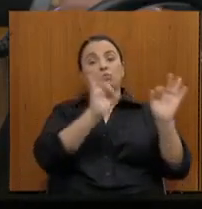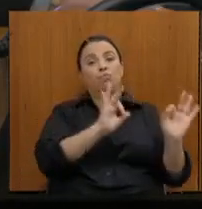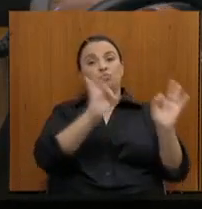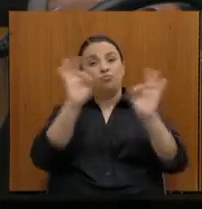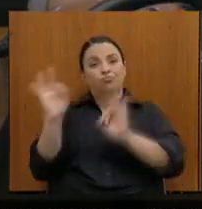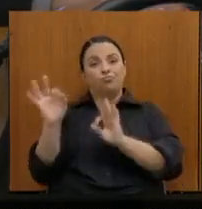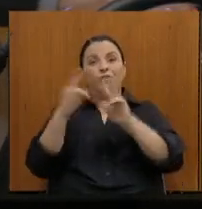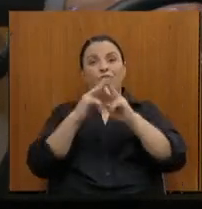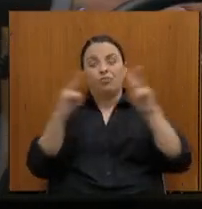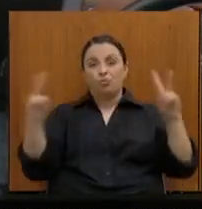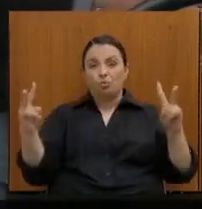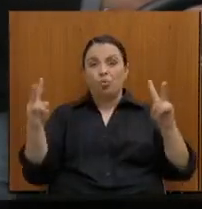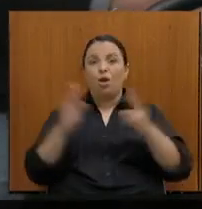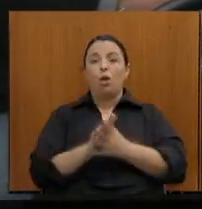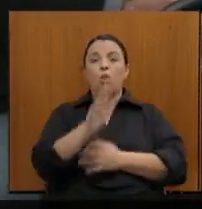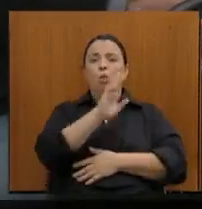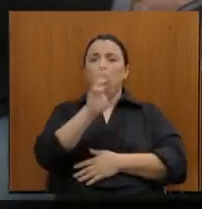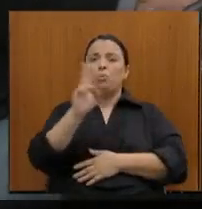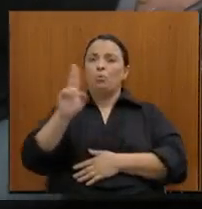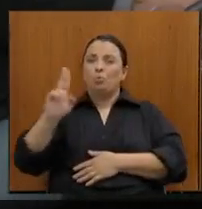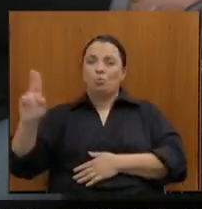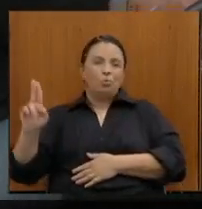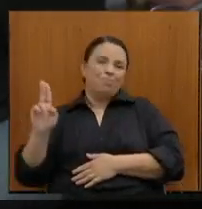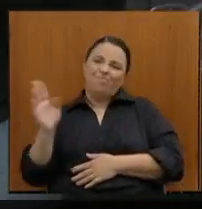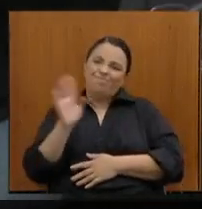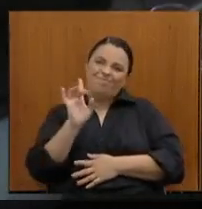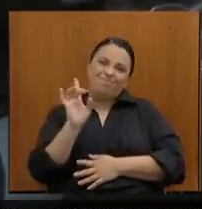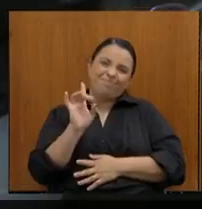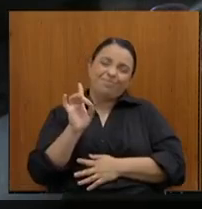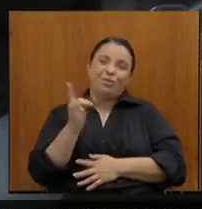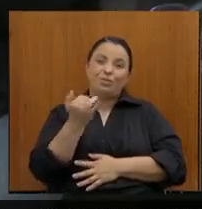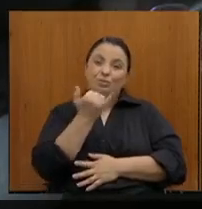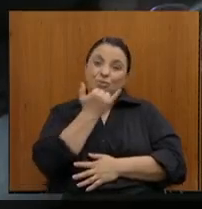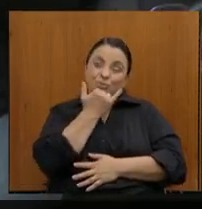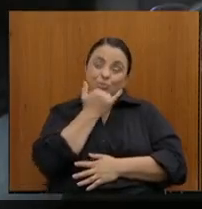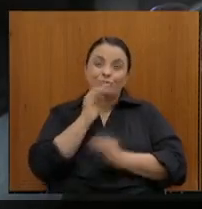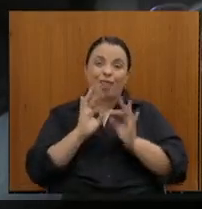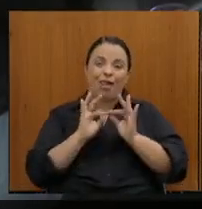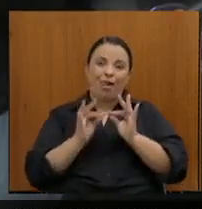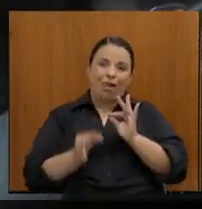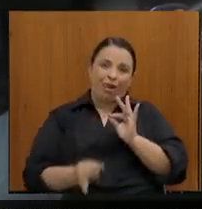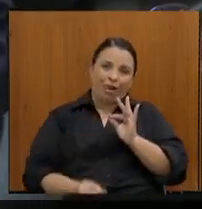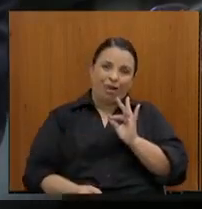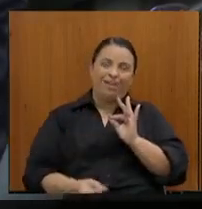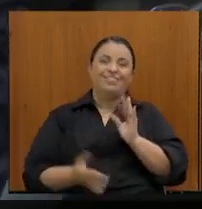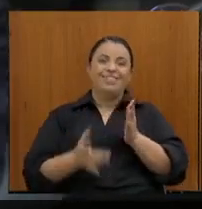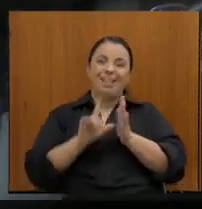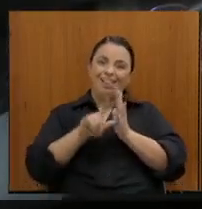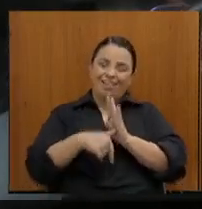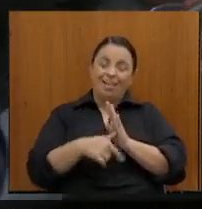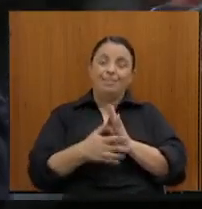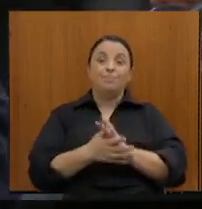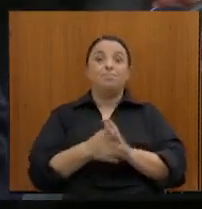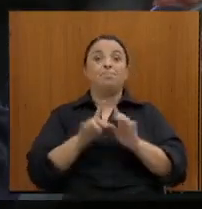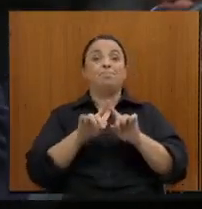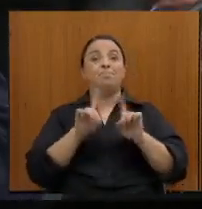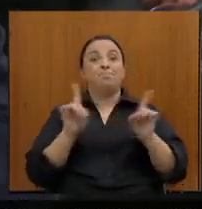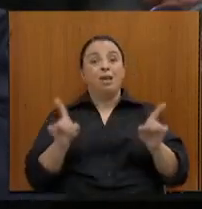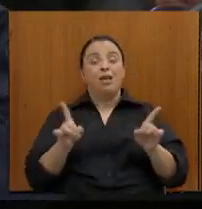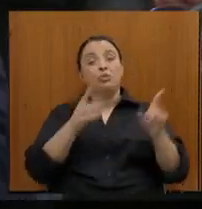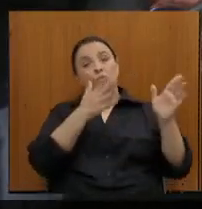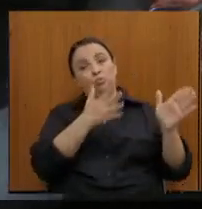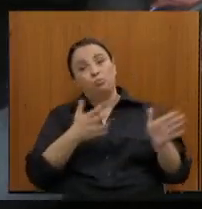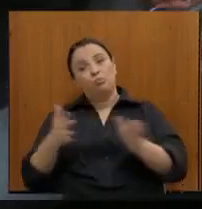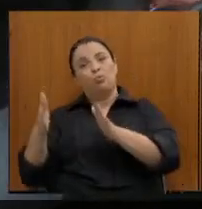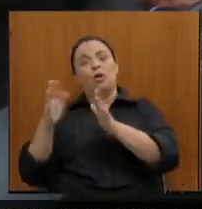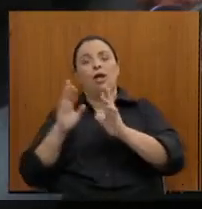Mas você tá né todos os homens Desculpa aí porque senão a gente atrasa muito mais durante a sessão